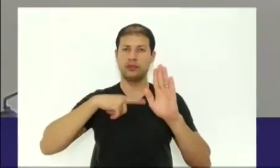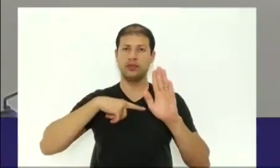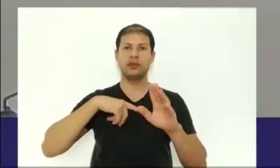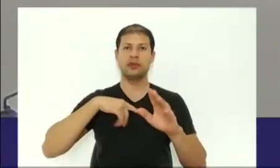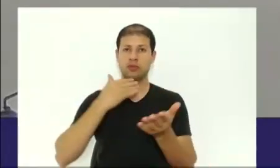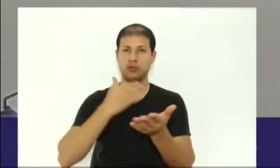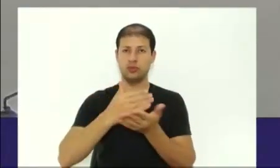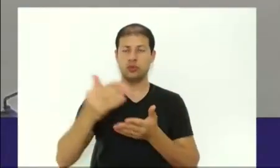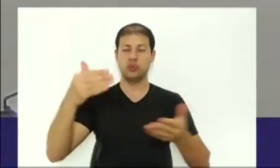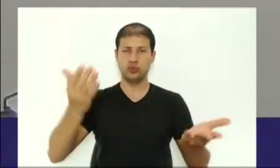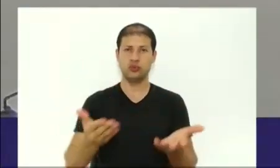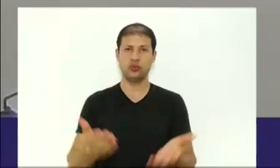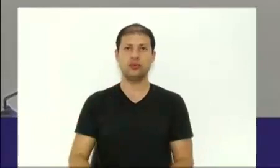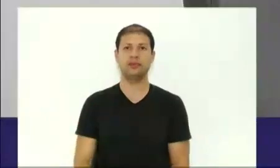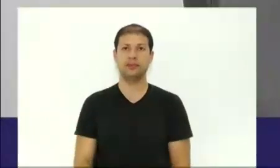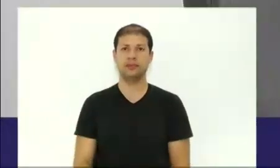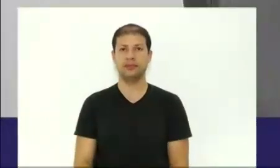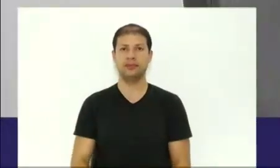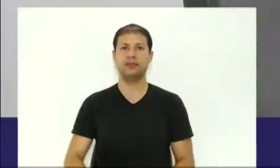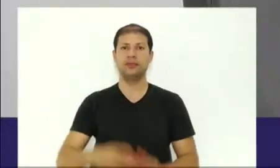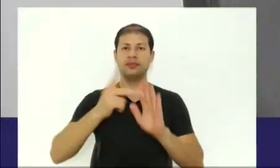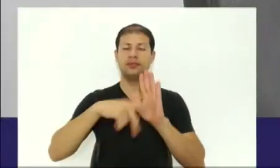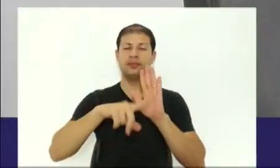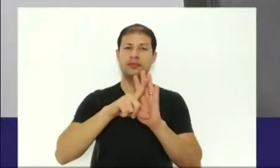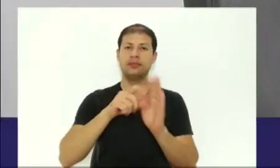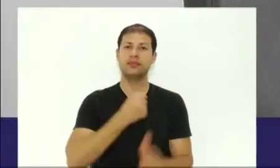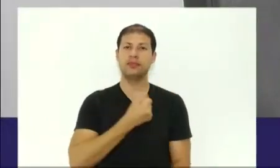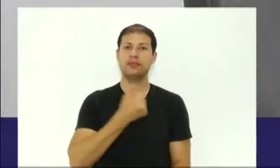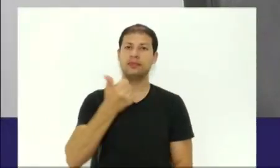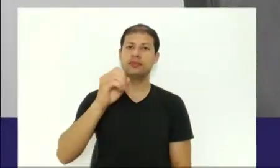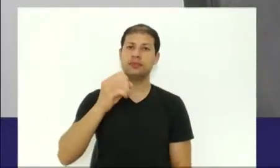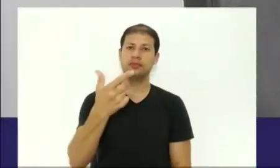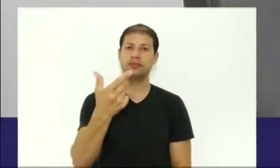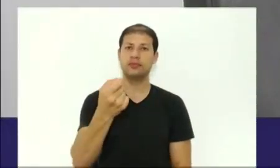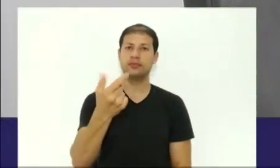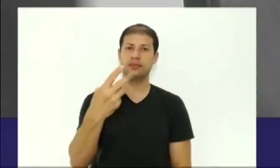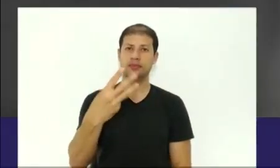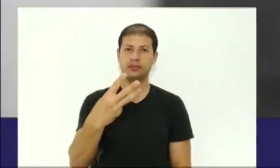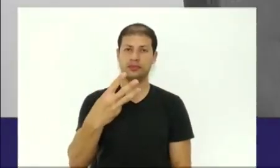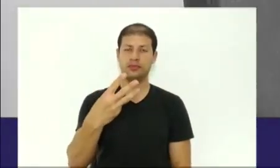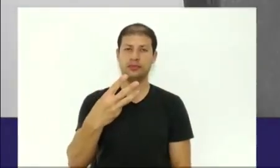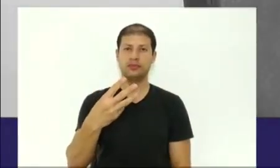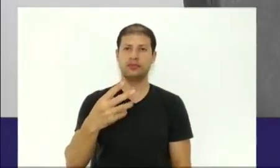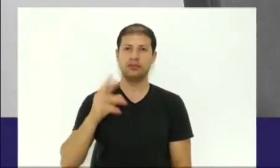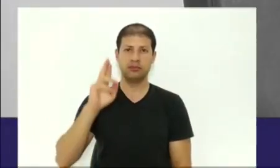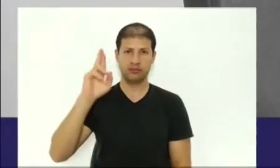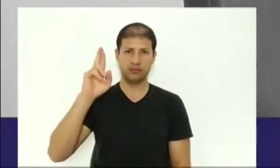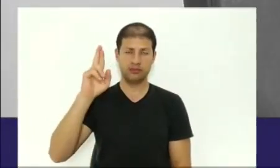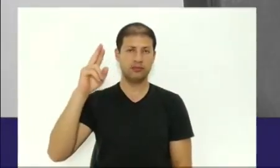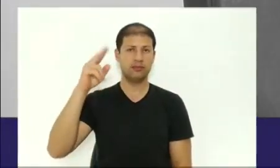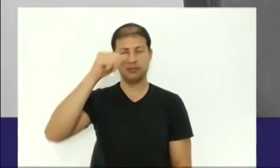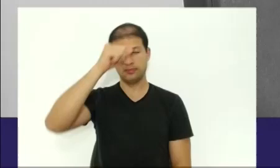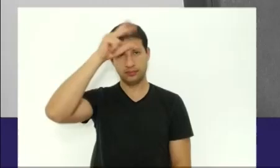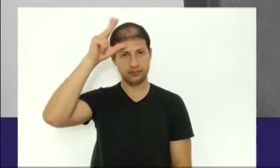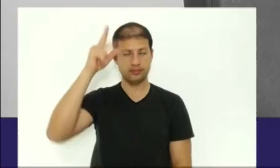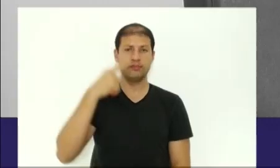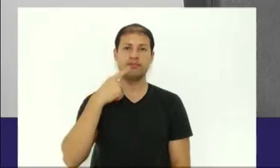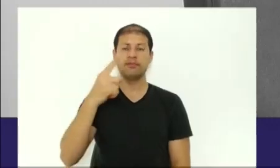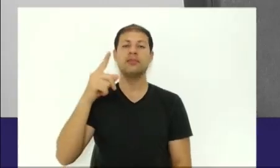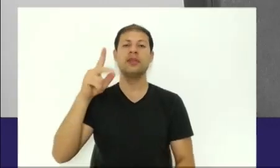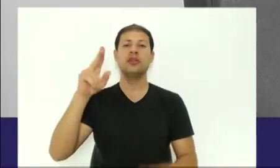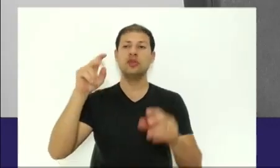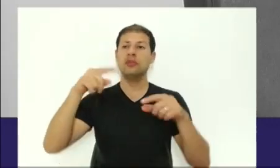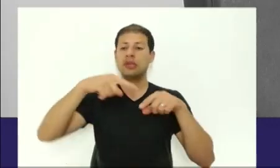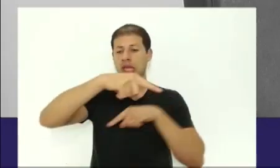entradas. Projeto de Lei número 10 de 2023, iniciativa do prefeito, que dispõe sobre doação de terreno